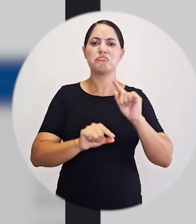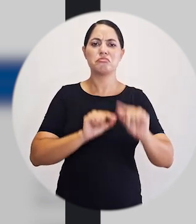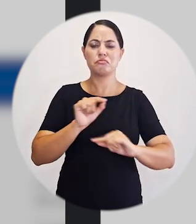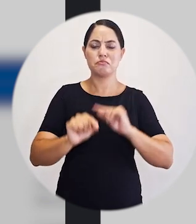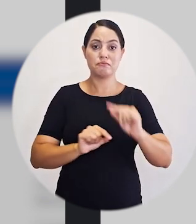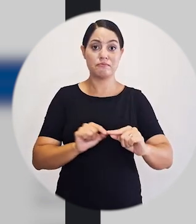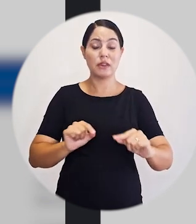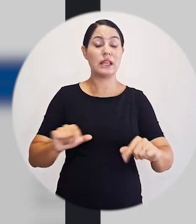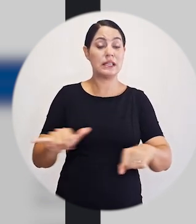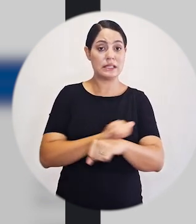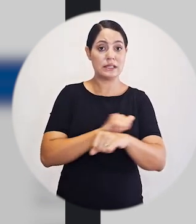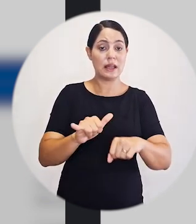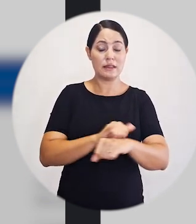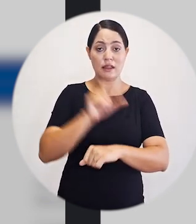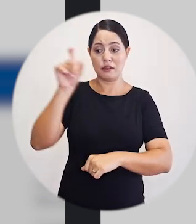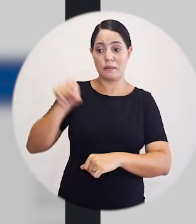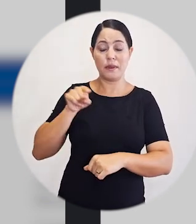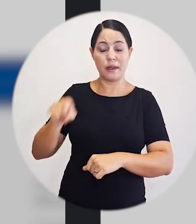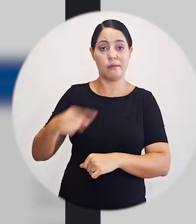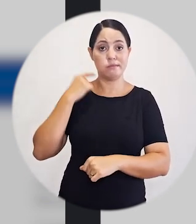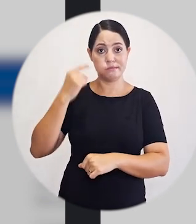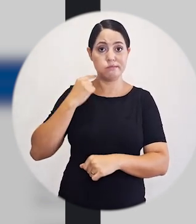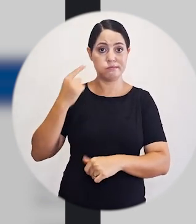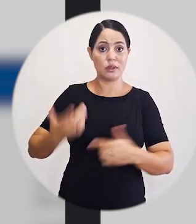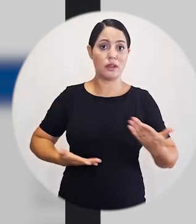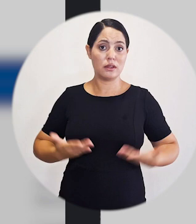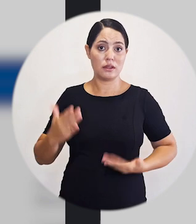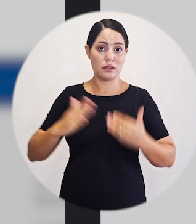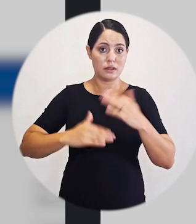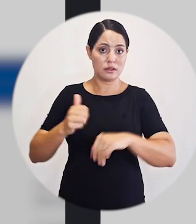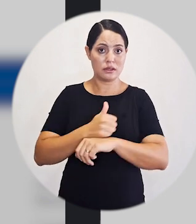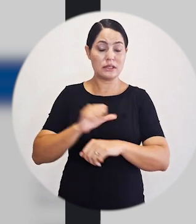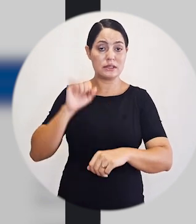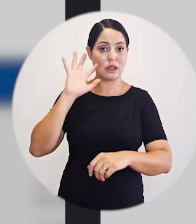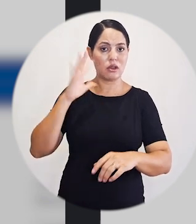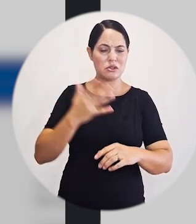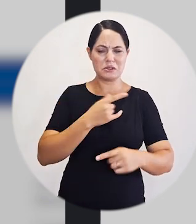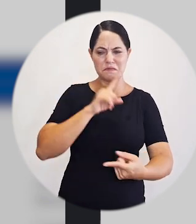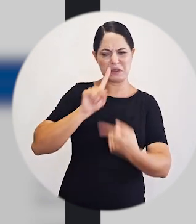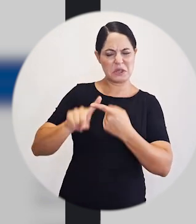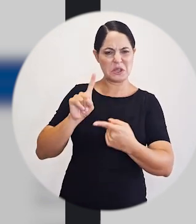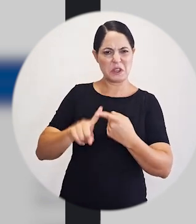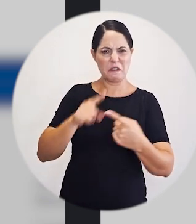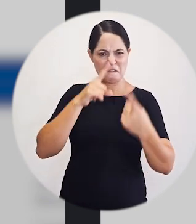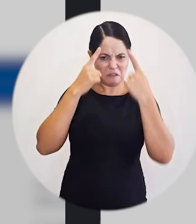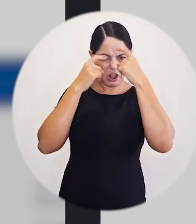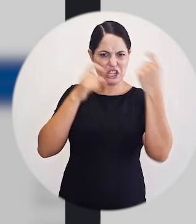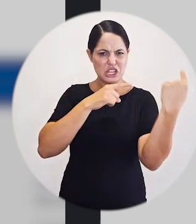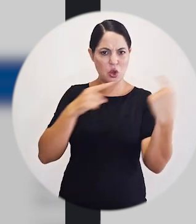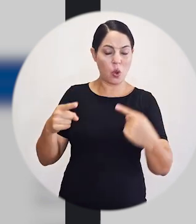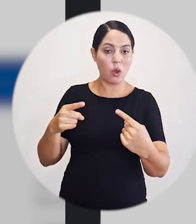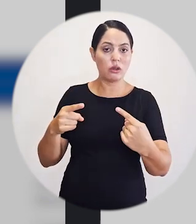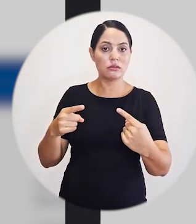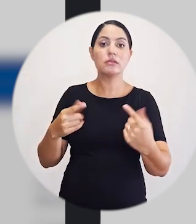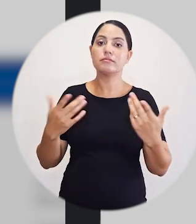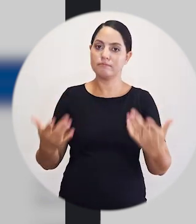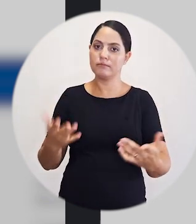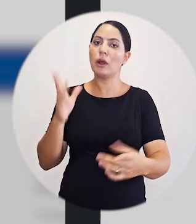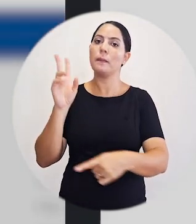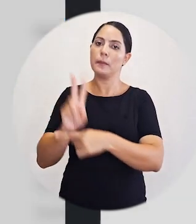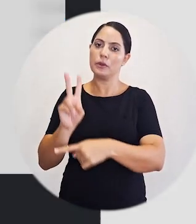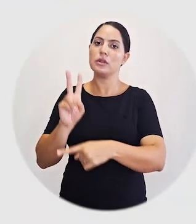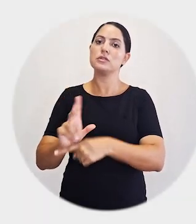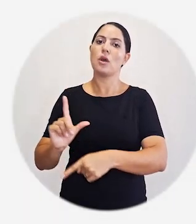garantir a concessão imediata de medidas de proteção pessoal a advogados e advogadas ameaçados ou vítimas de violência no exercício da